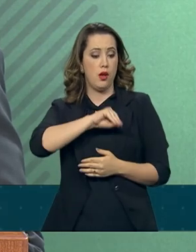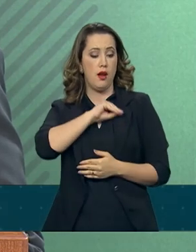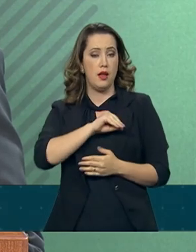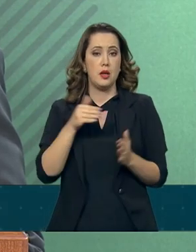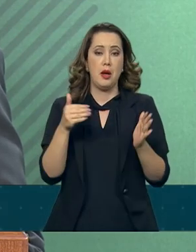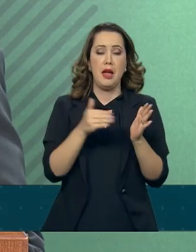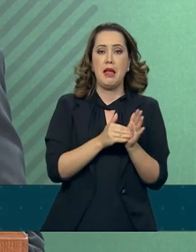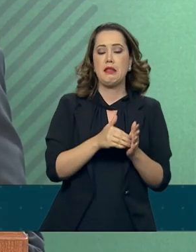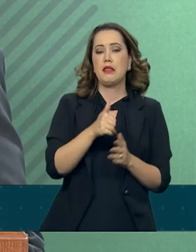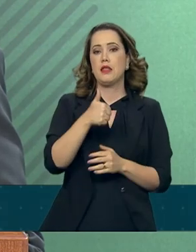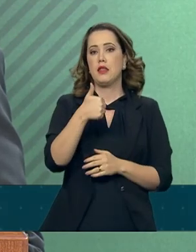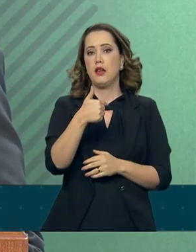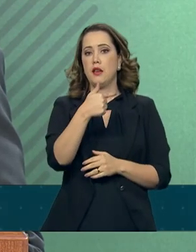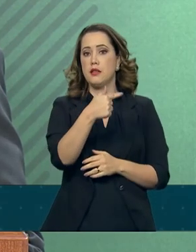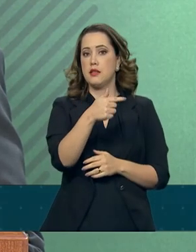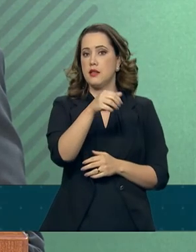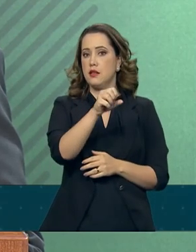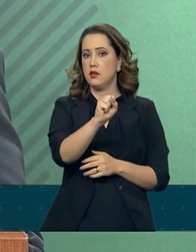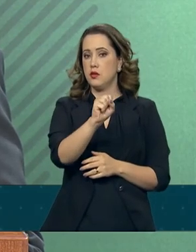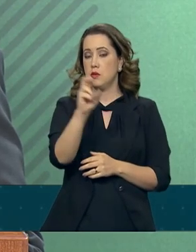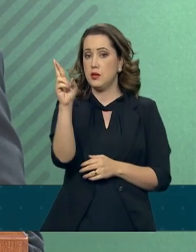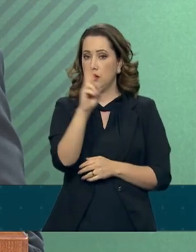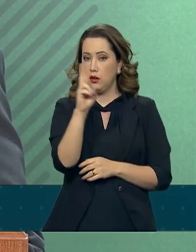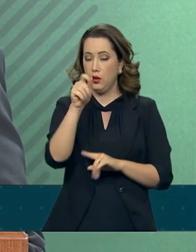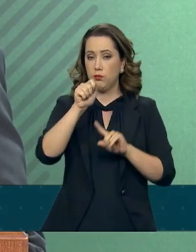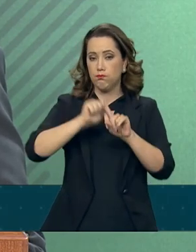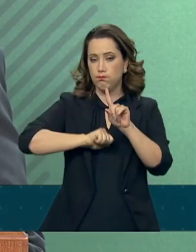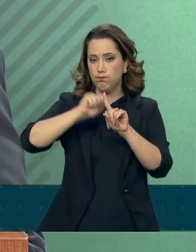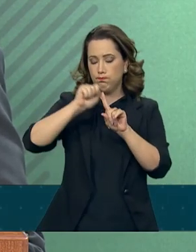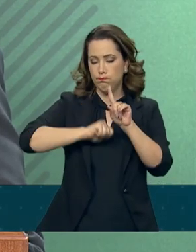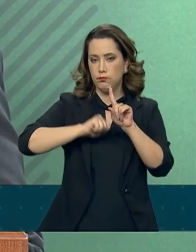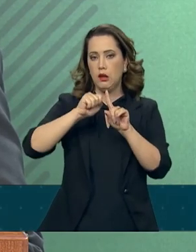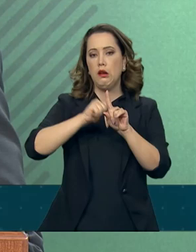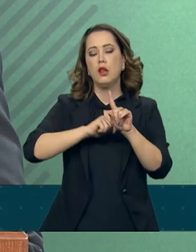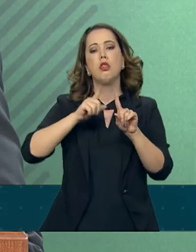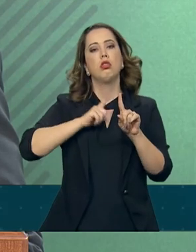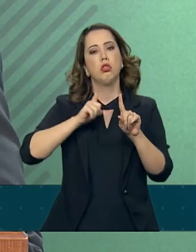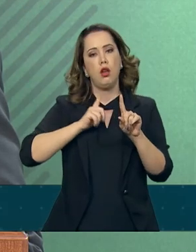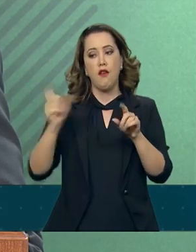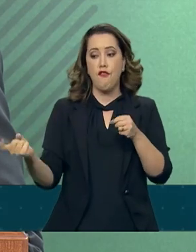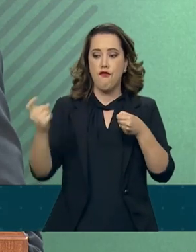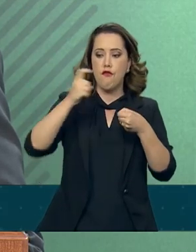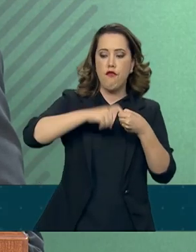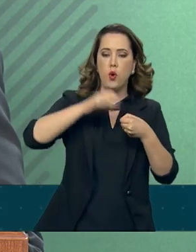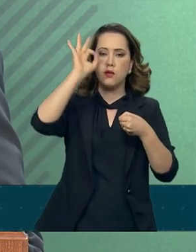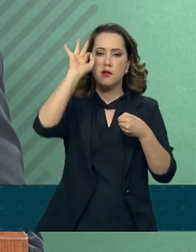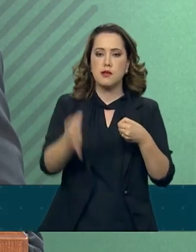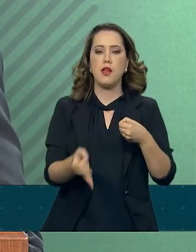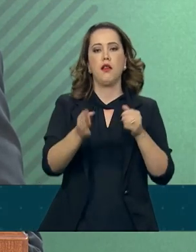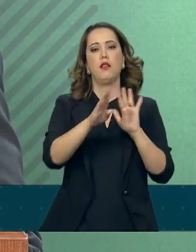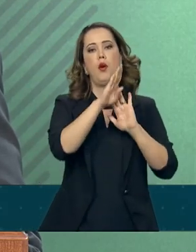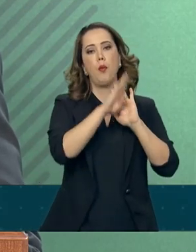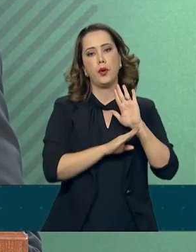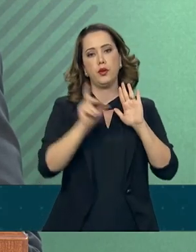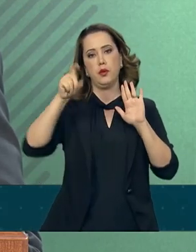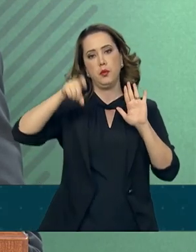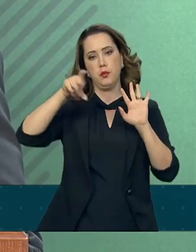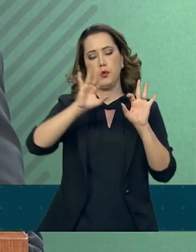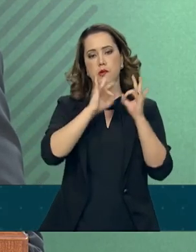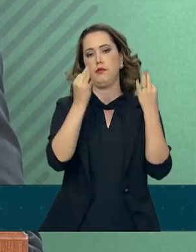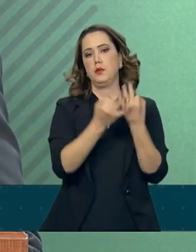até 178 reais por mês tem retorno garantido ao programa